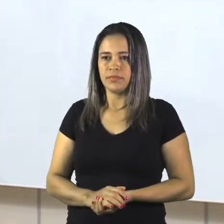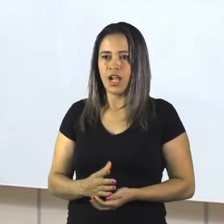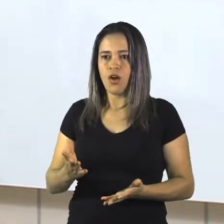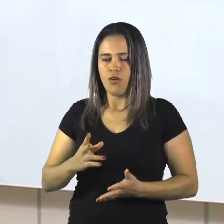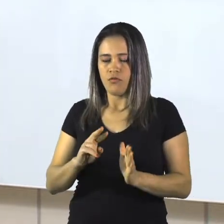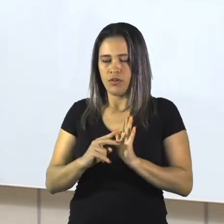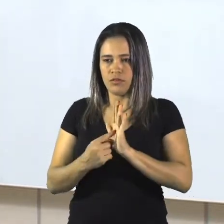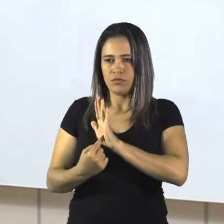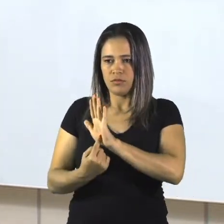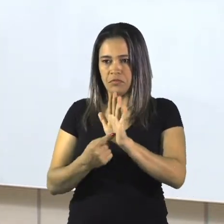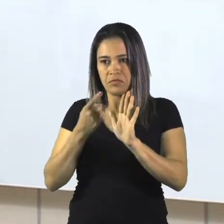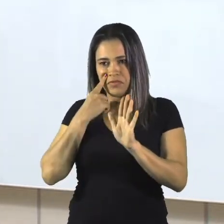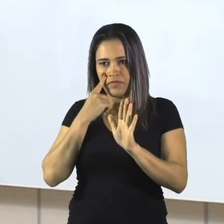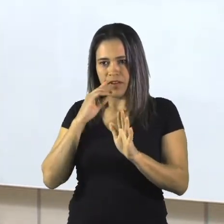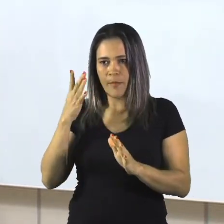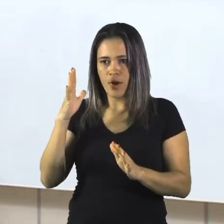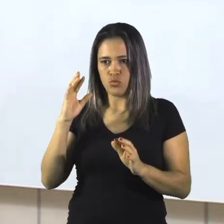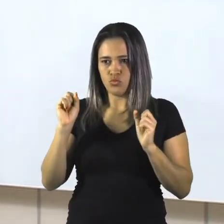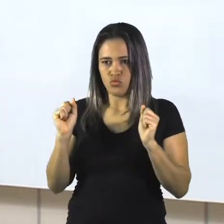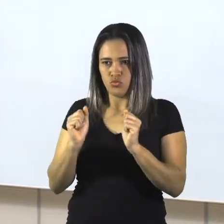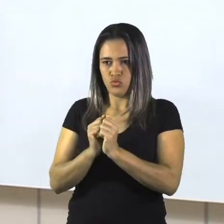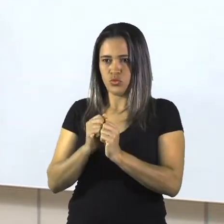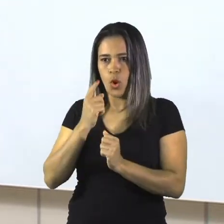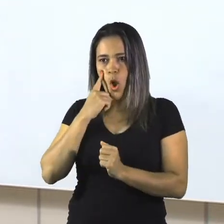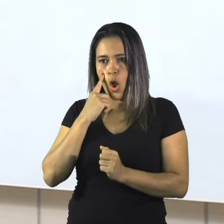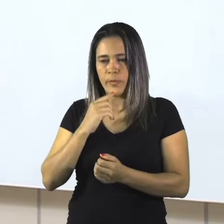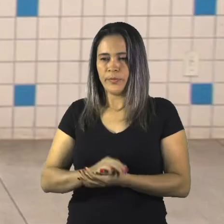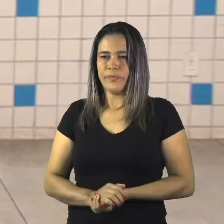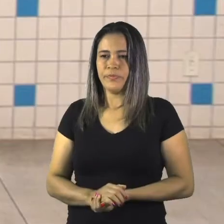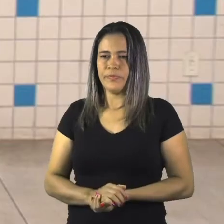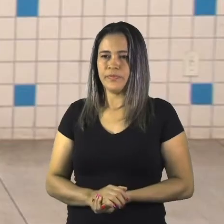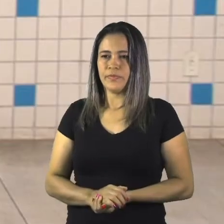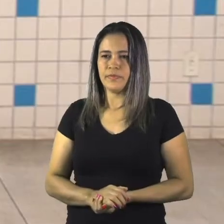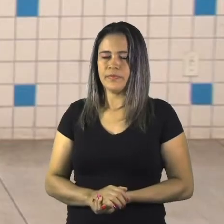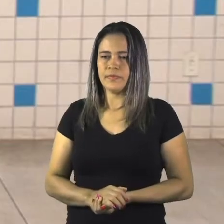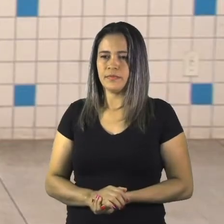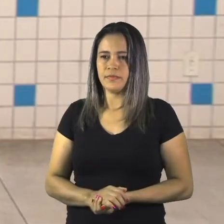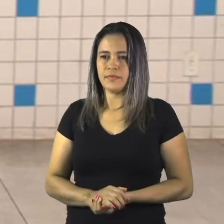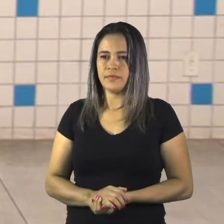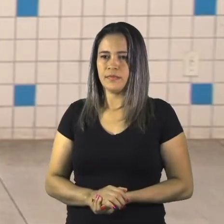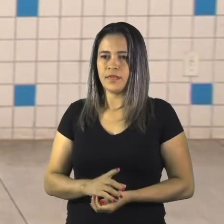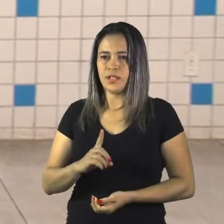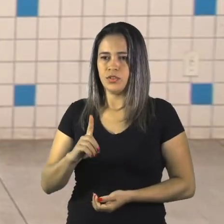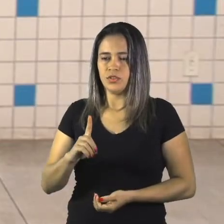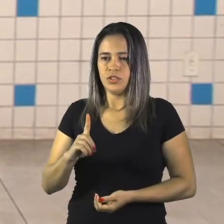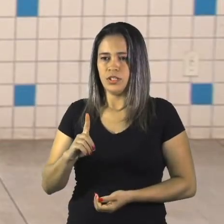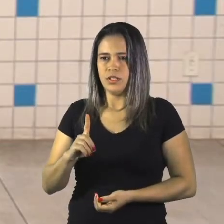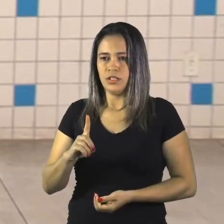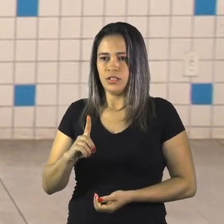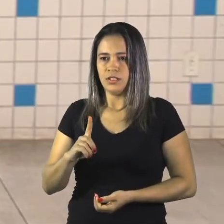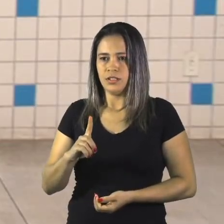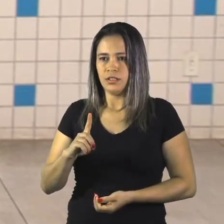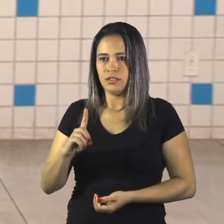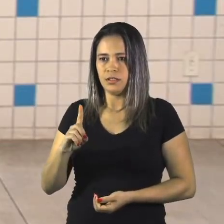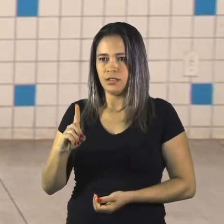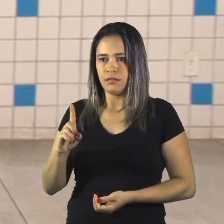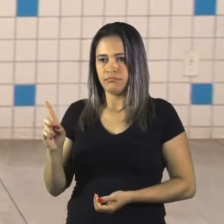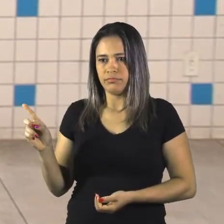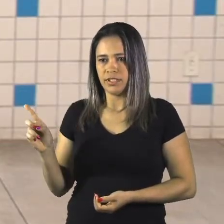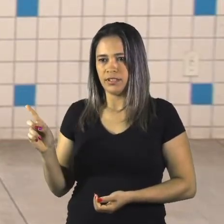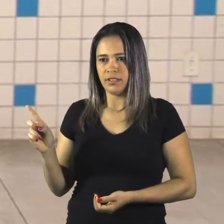um pouquinho para vocês e a gente vai levantar a mão junto, beleza? Então levante a mão junto comigo aí, ó. Direita, levanta a mão